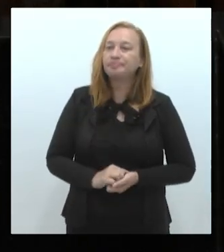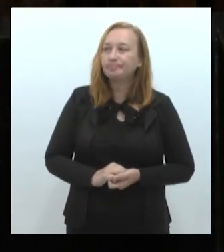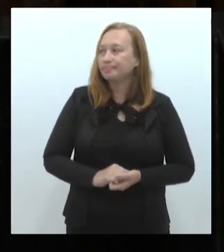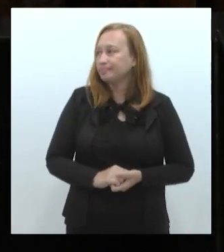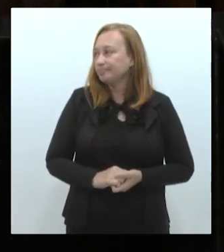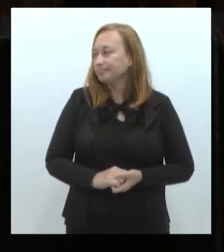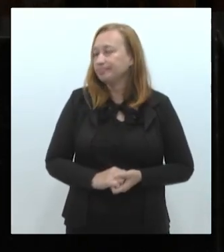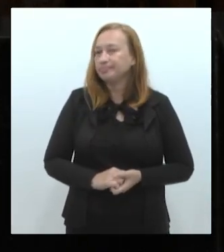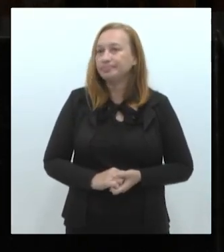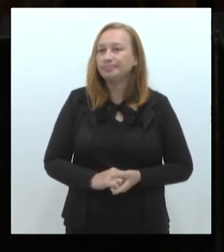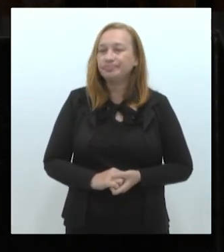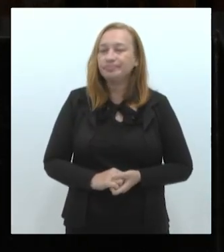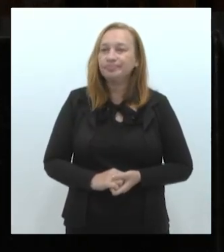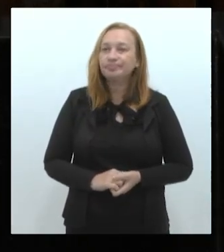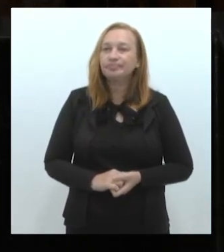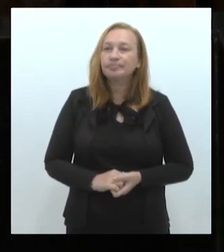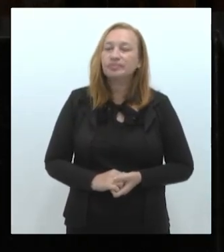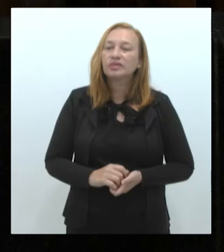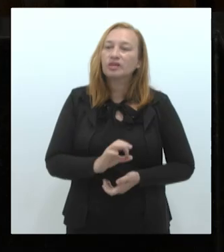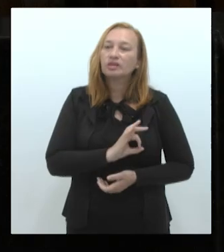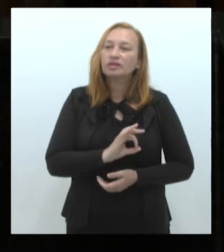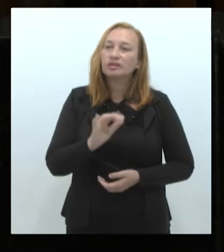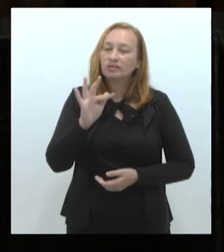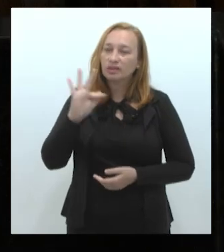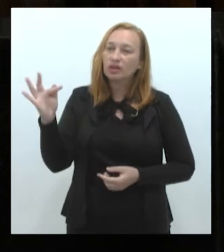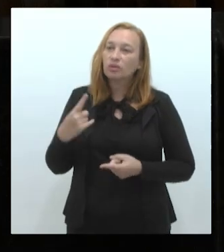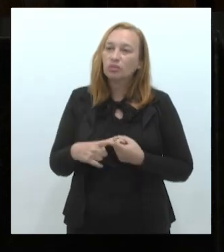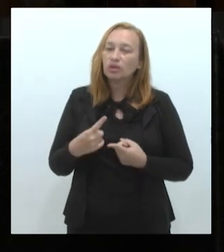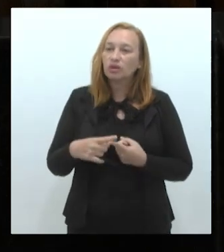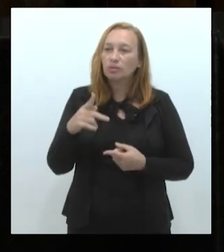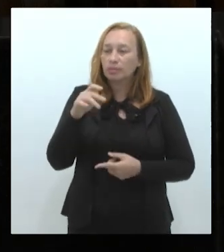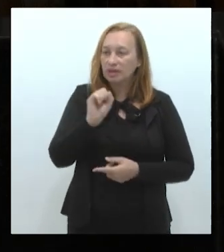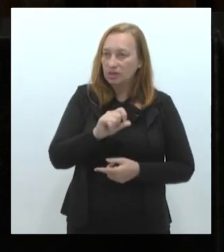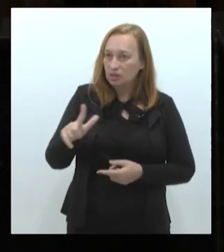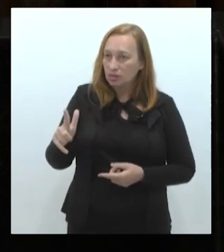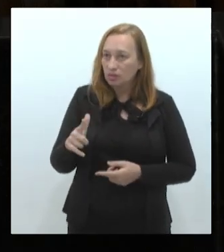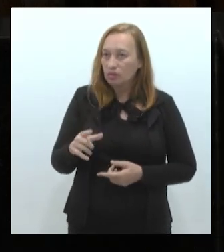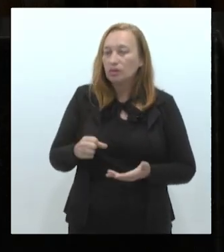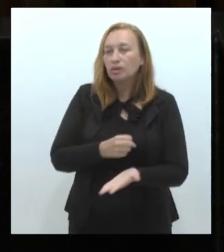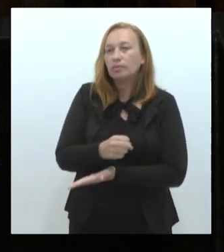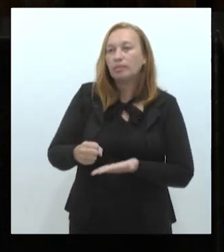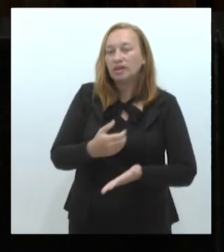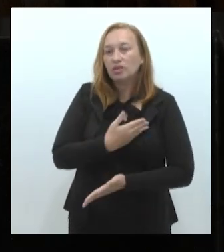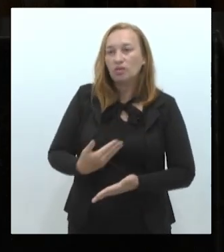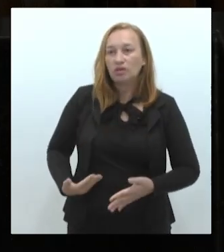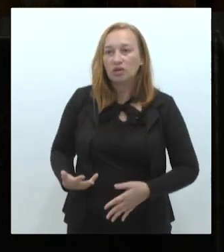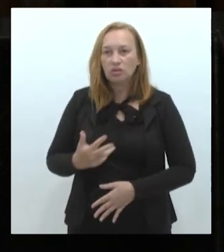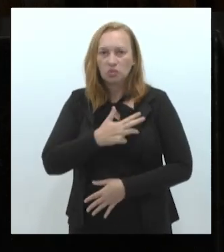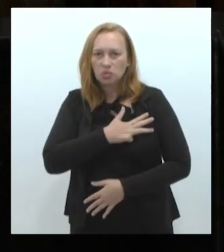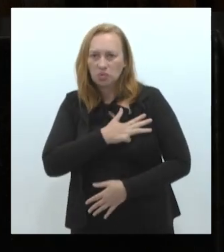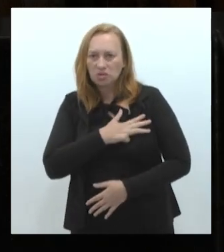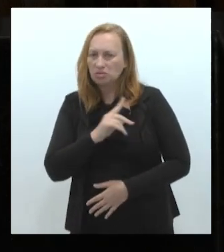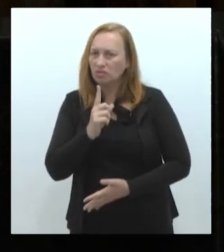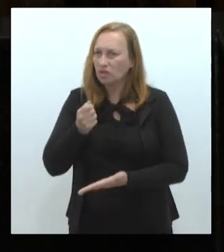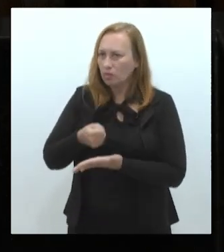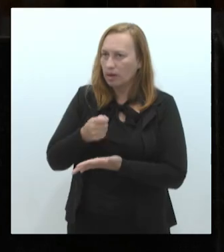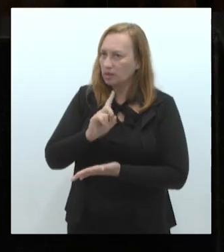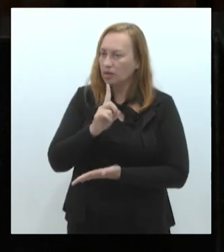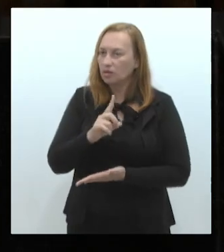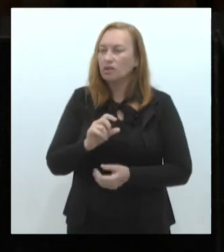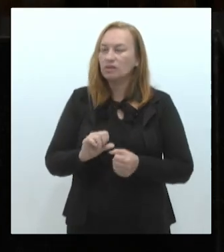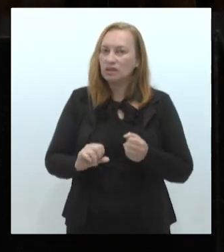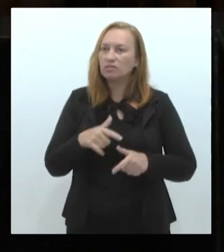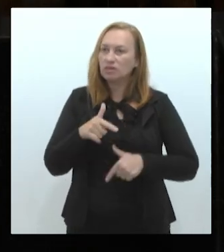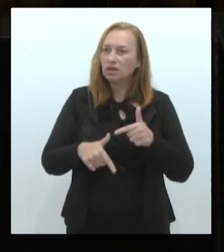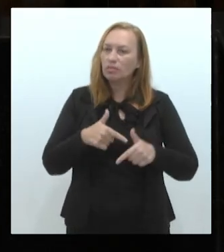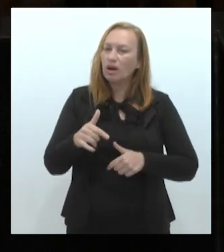faz a cobrança do governo federal, né? Porque o PSOL, eu, somos base do governo Lula, que a gente também não vai cobrar mais. Nós fizemos um trabalho muito